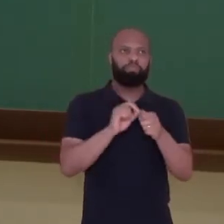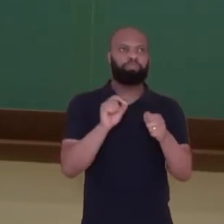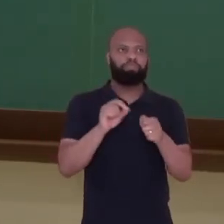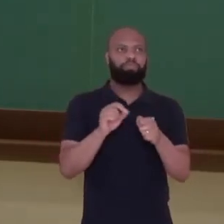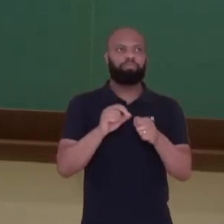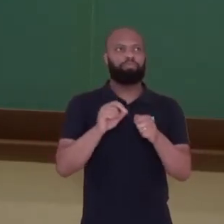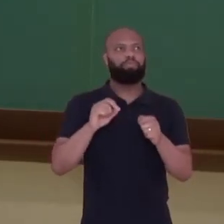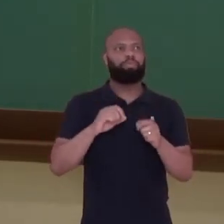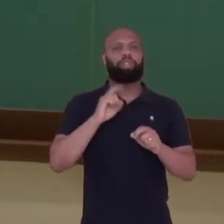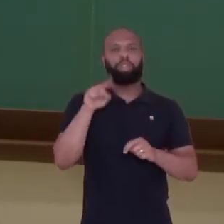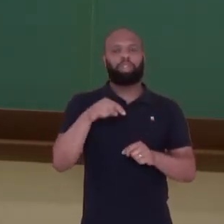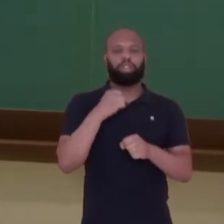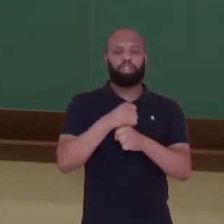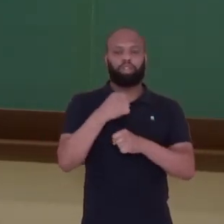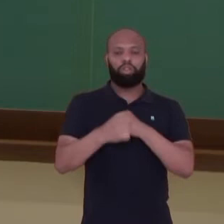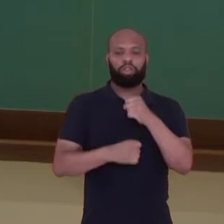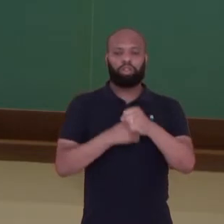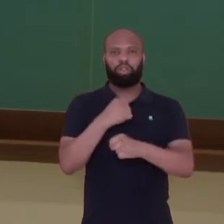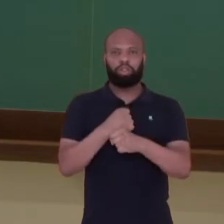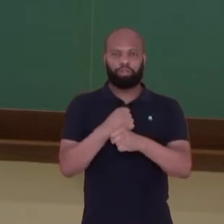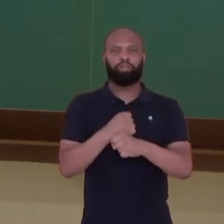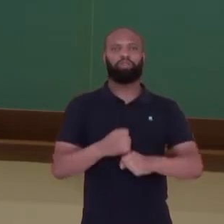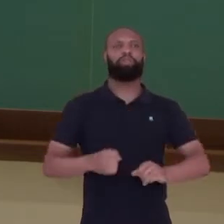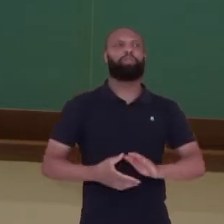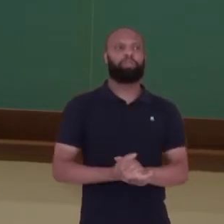então, para o ano civil.